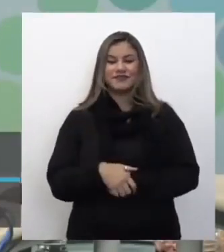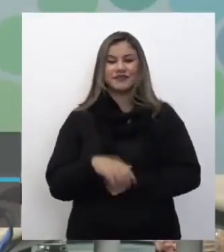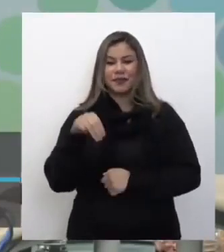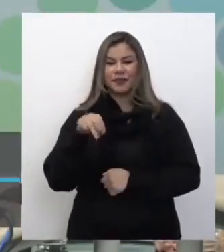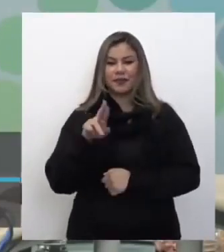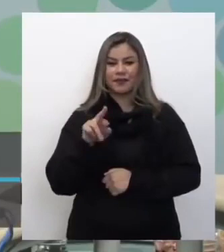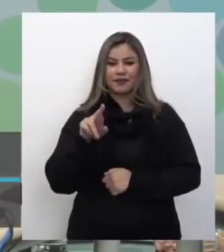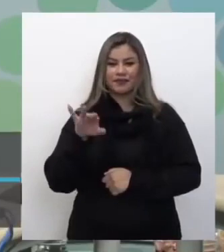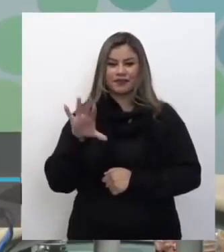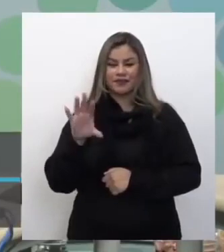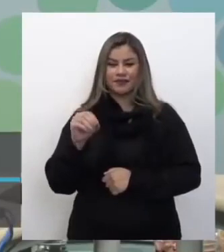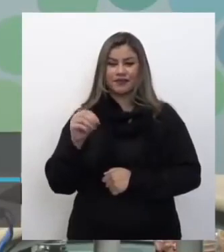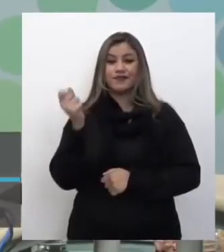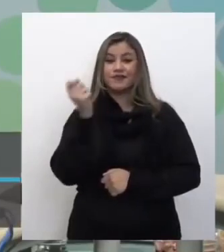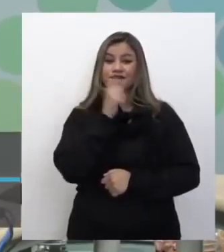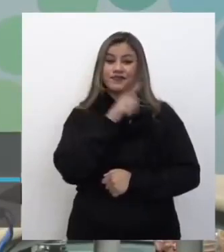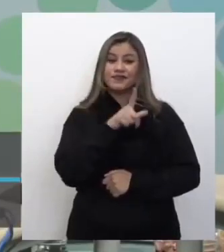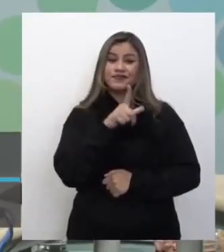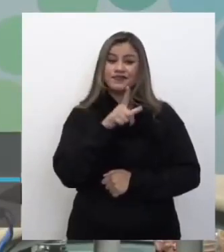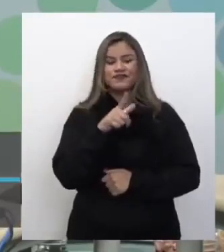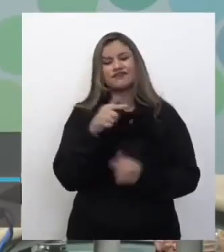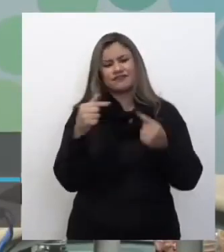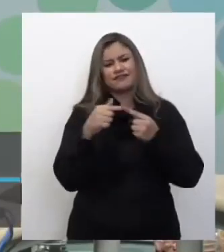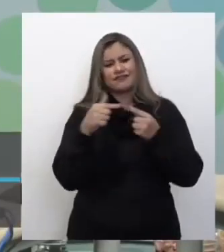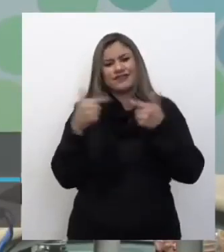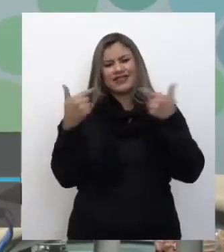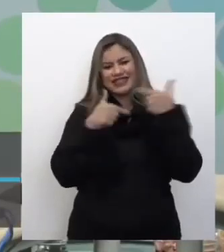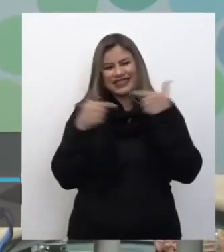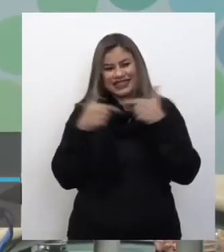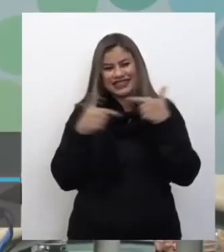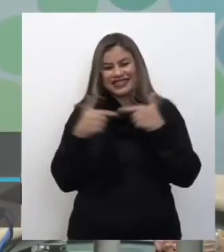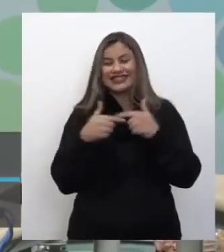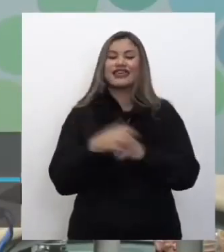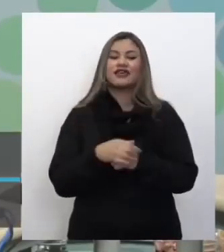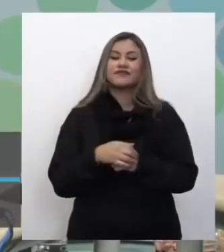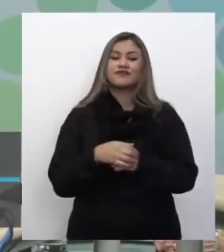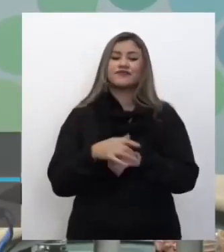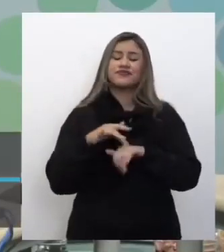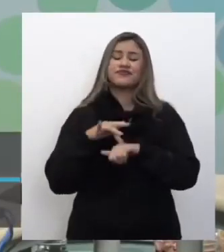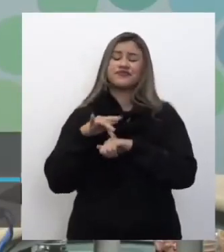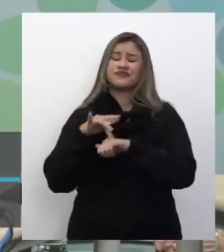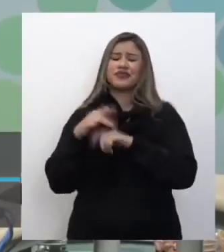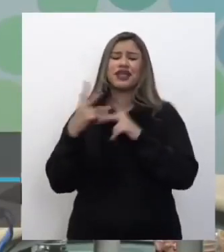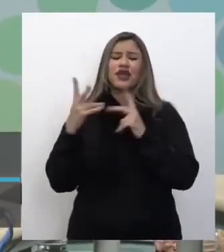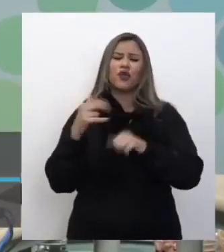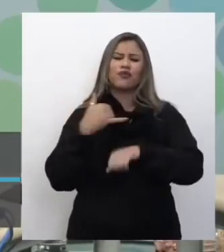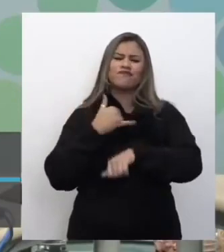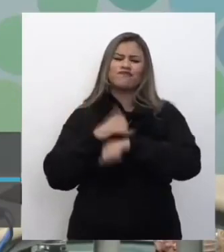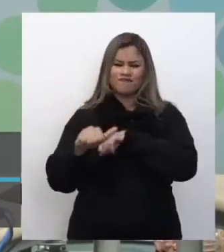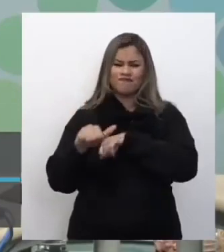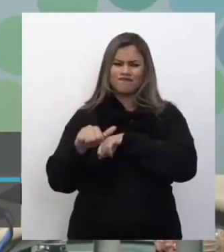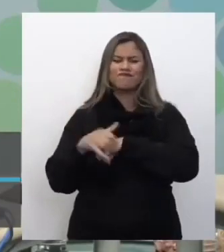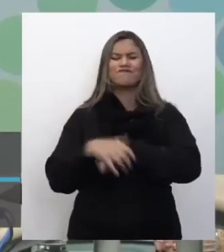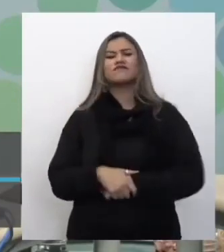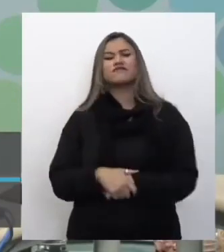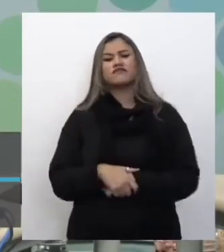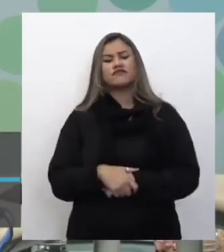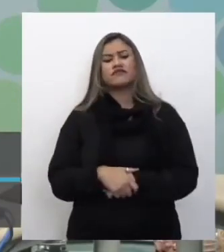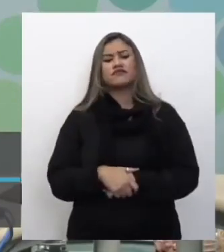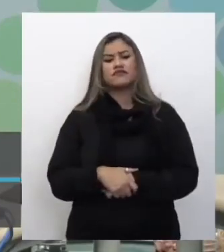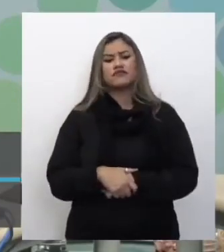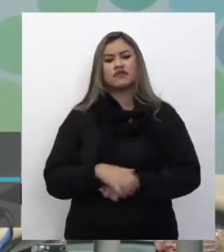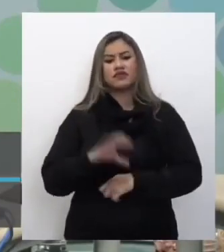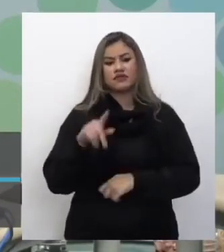Murilo cita que a comédia é algo para você rir e a farsa é uma traição de uma pessoa. O Cauê fala que